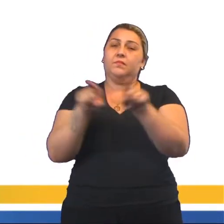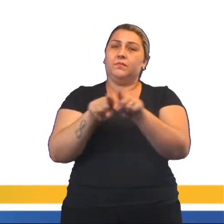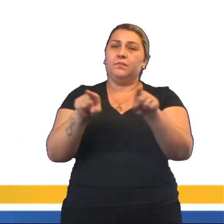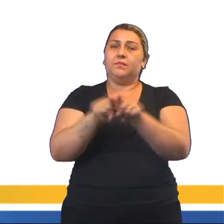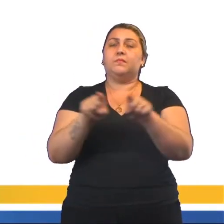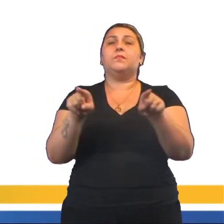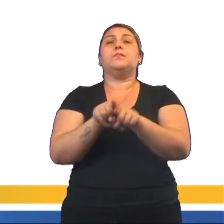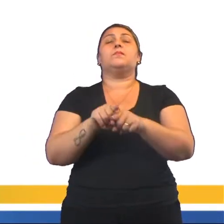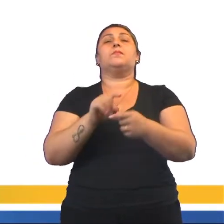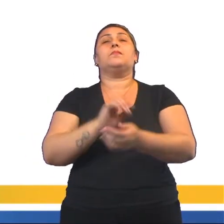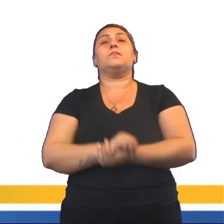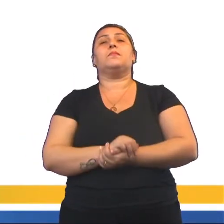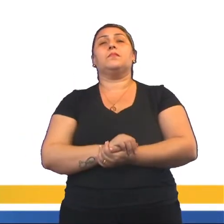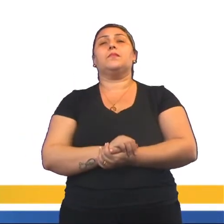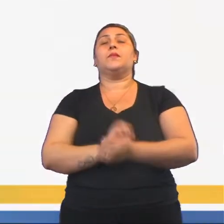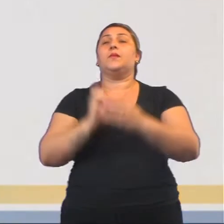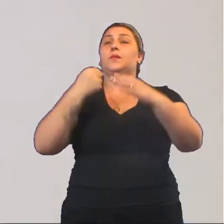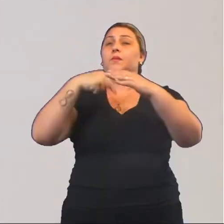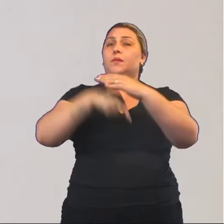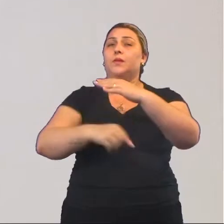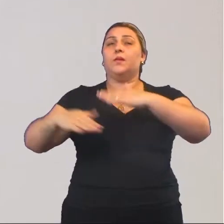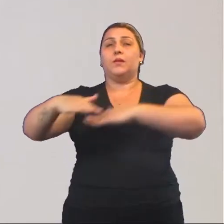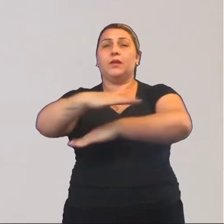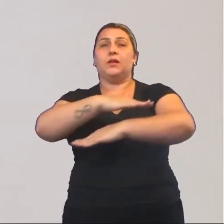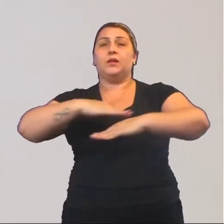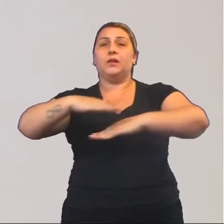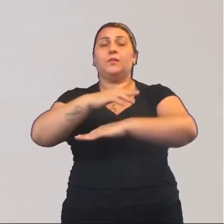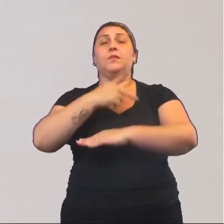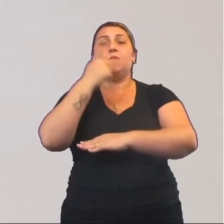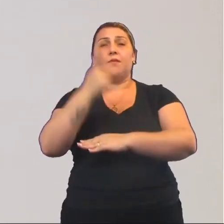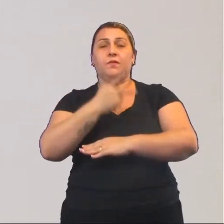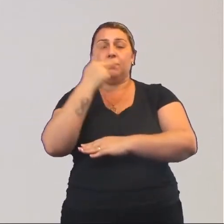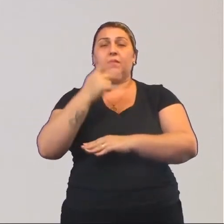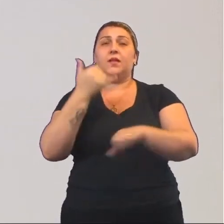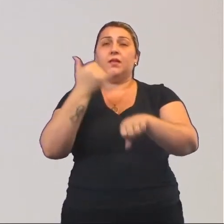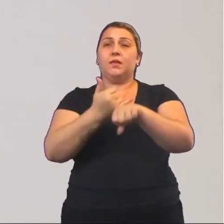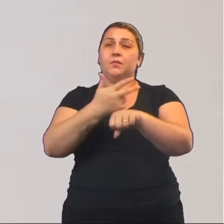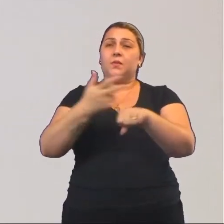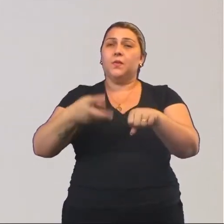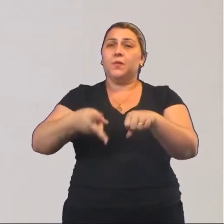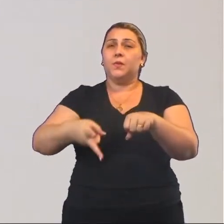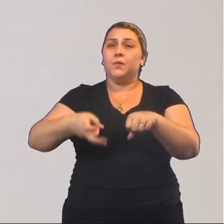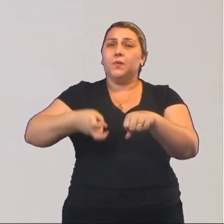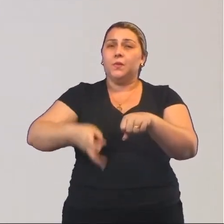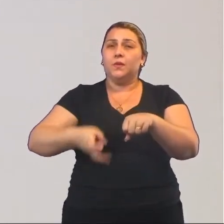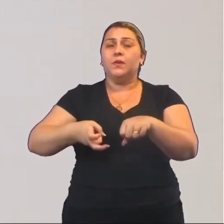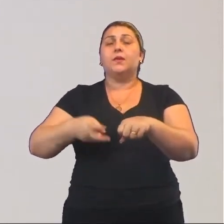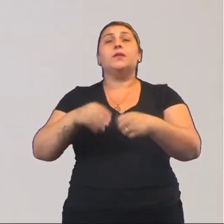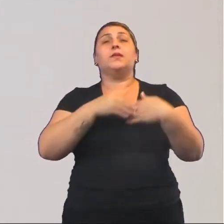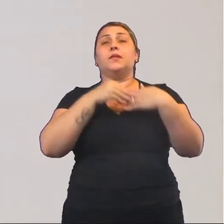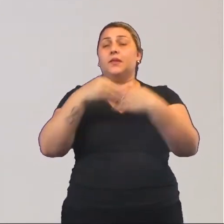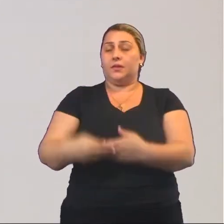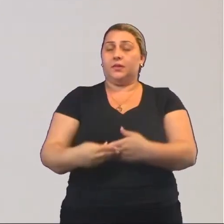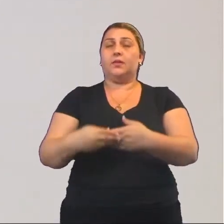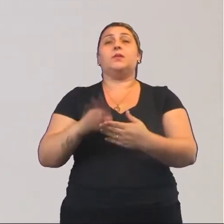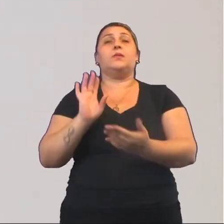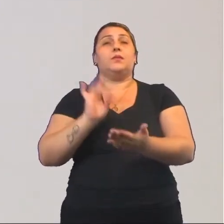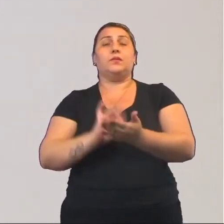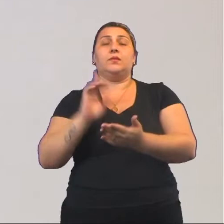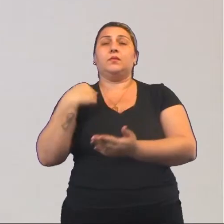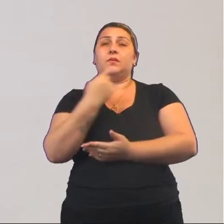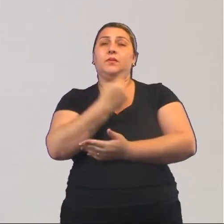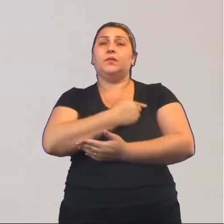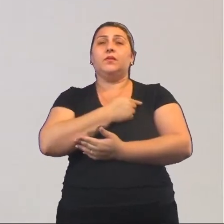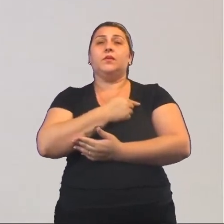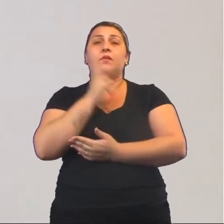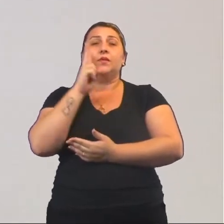tanto superficiais como subterrâneos. Quando a gente fala da questão da mineração, vamos trazer para uma realidade nossa.